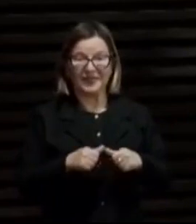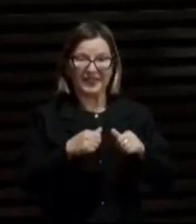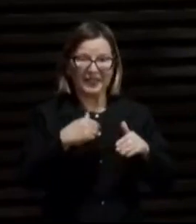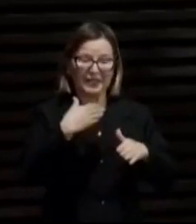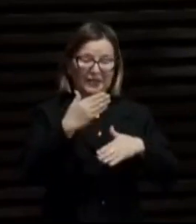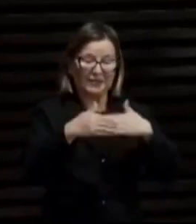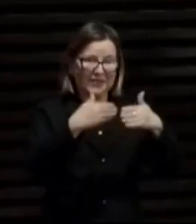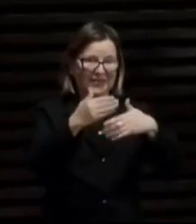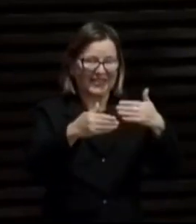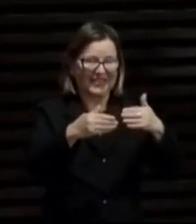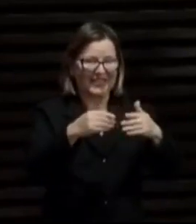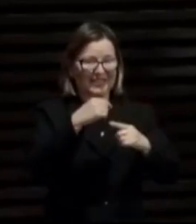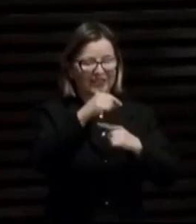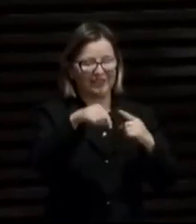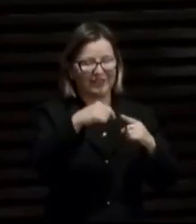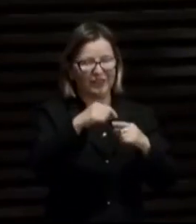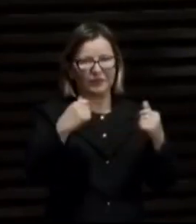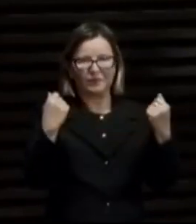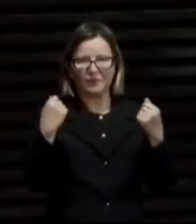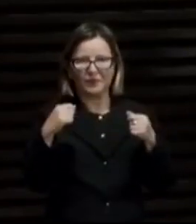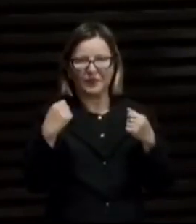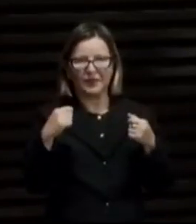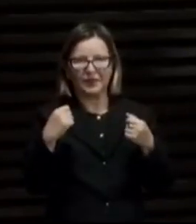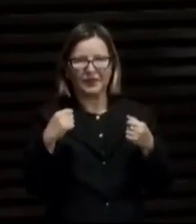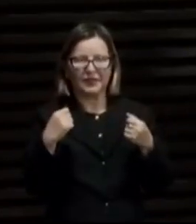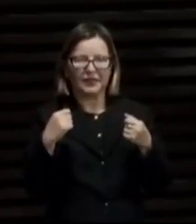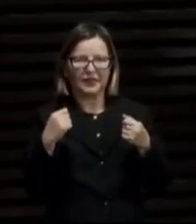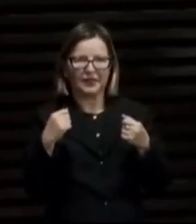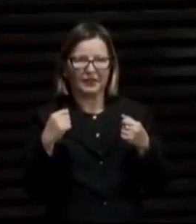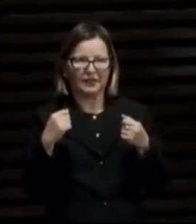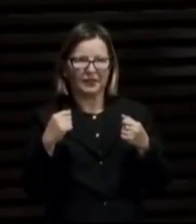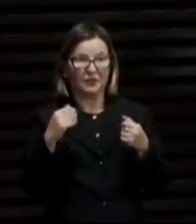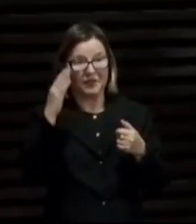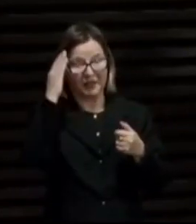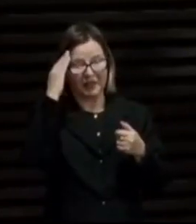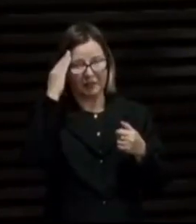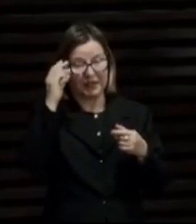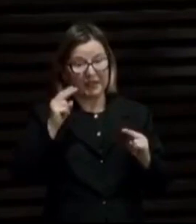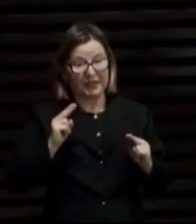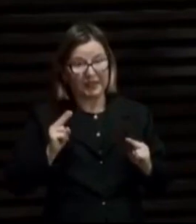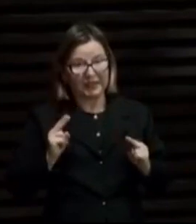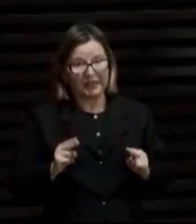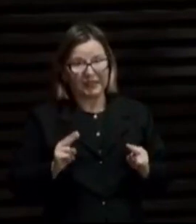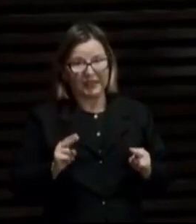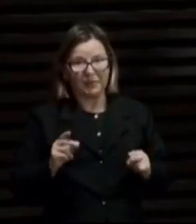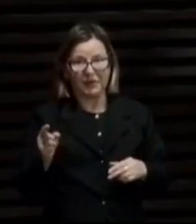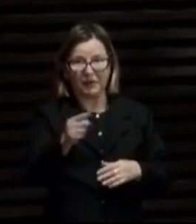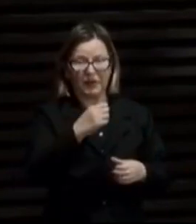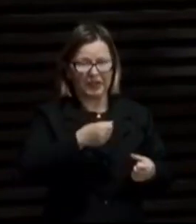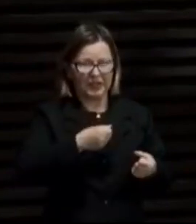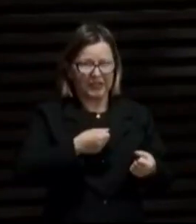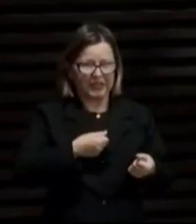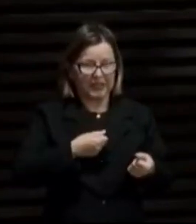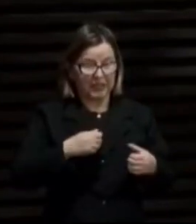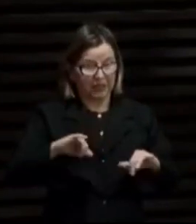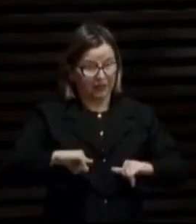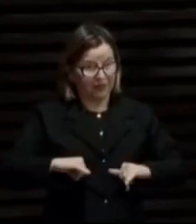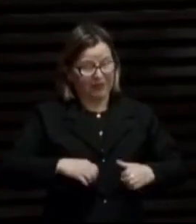santificação, o cristão está sujeito às mais variadas tentações. Entretanto, o Espírito Santo foi enviado por Jesus